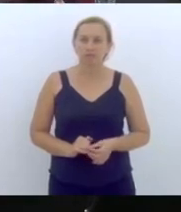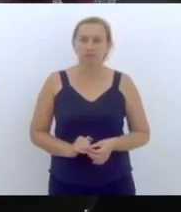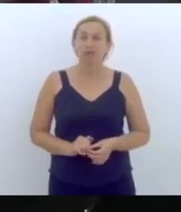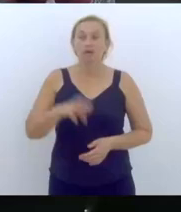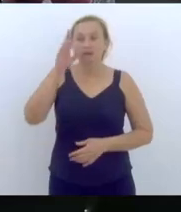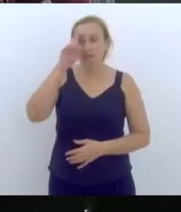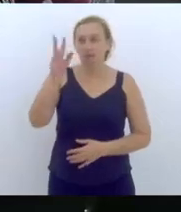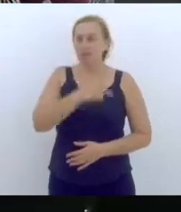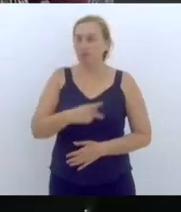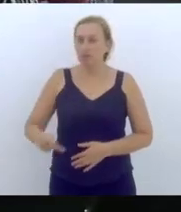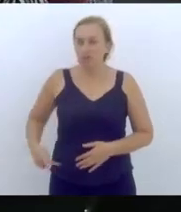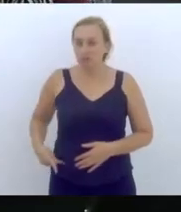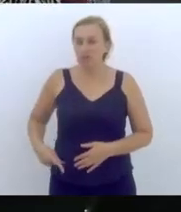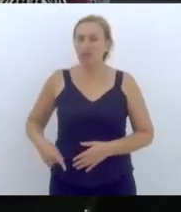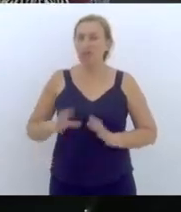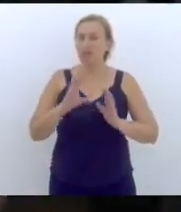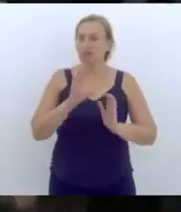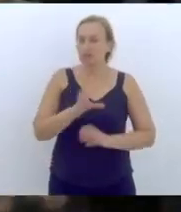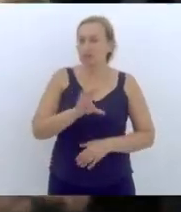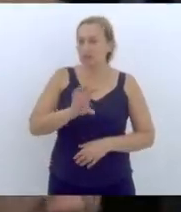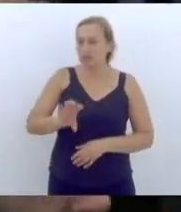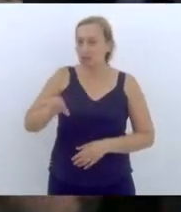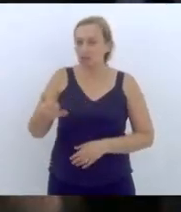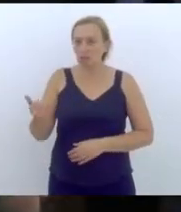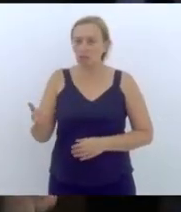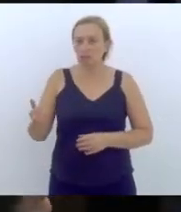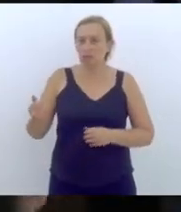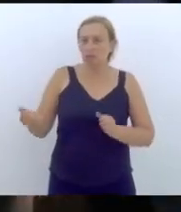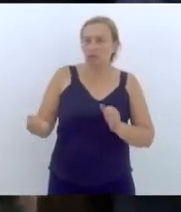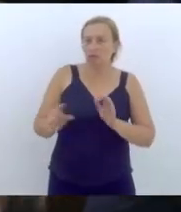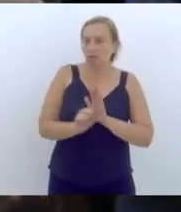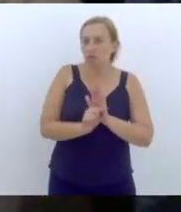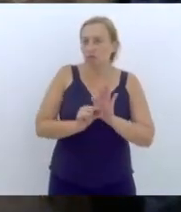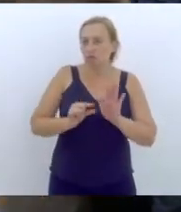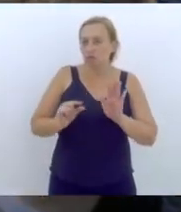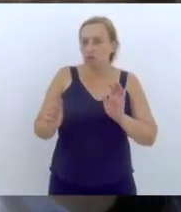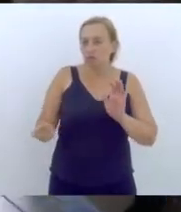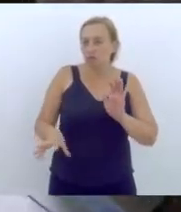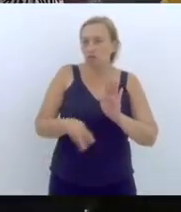Senhora Presidente, parecer da CCJ é pela constitucionalidade com emendas.